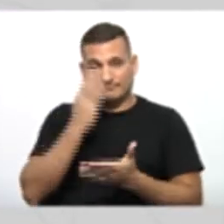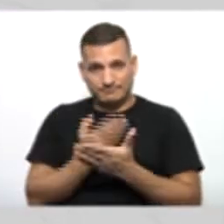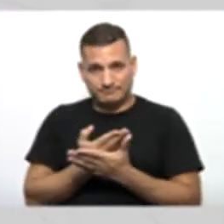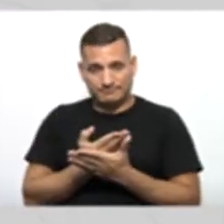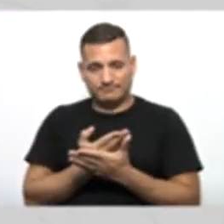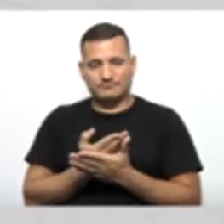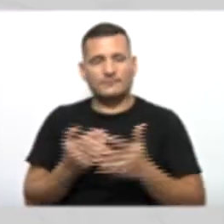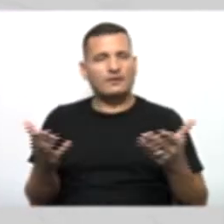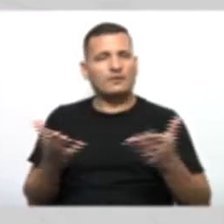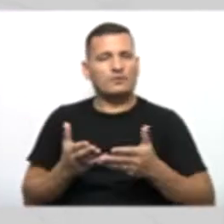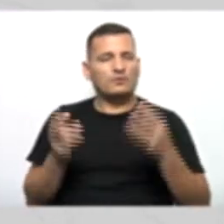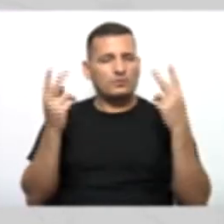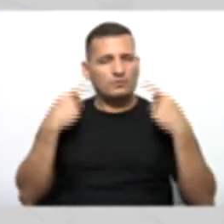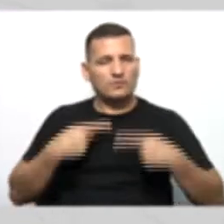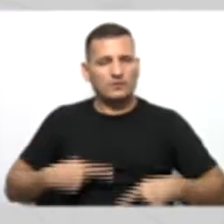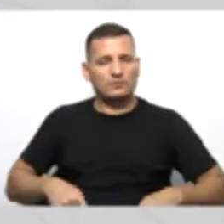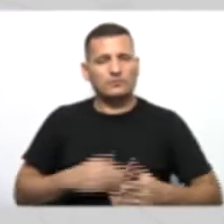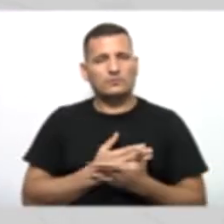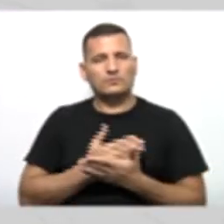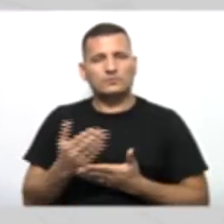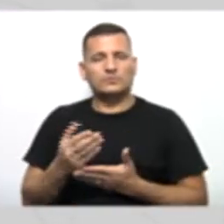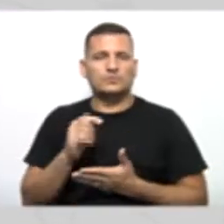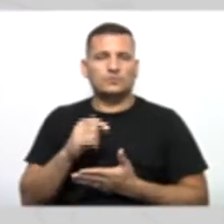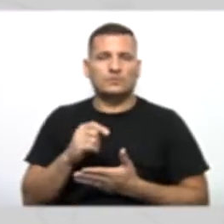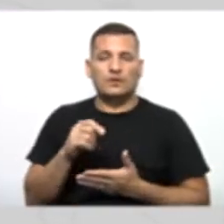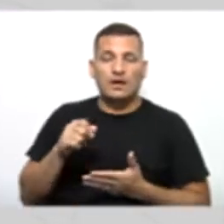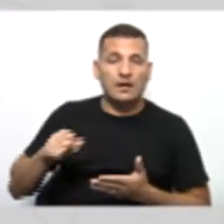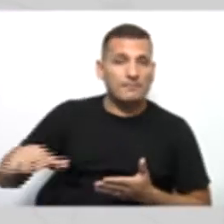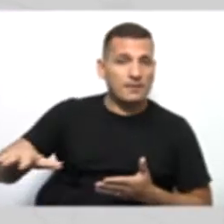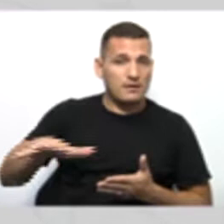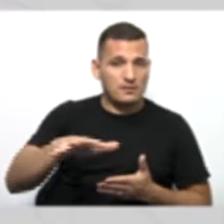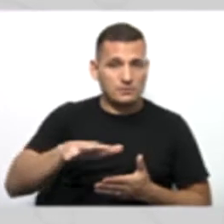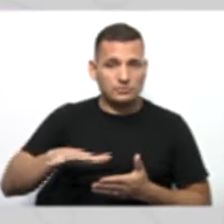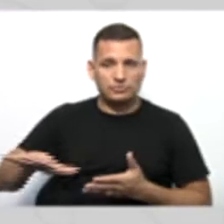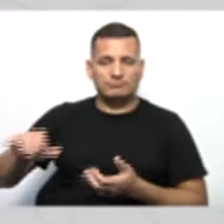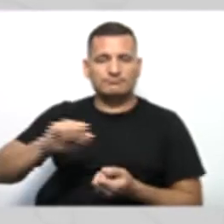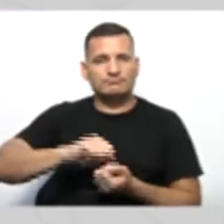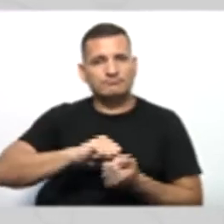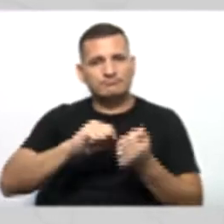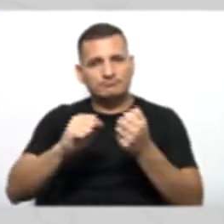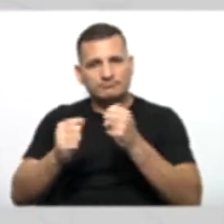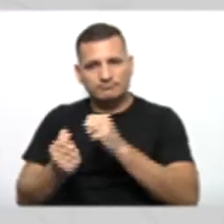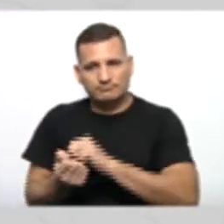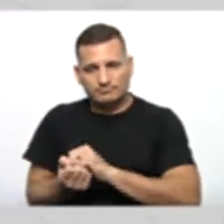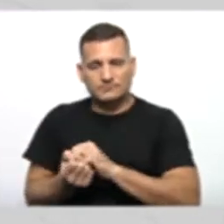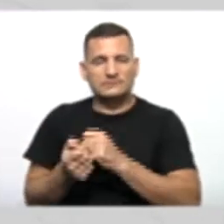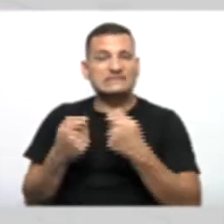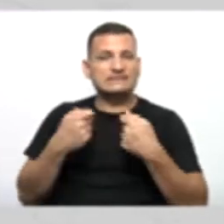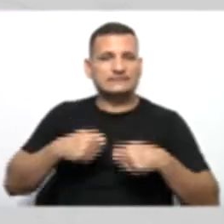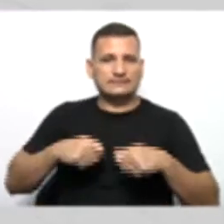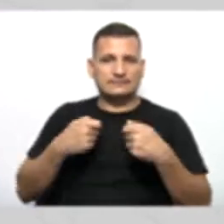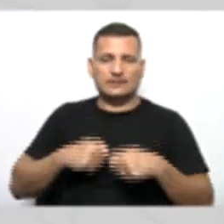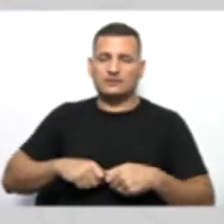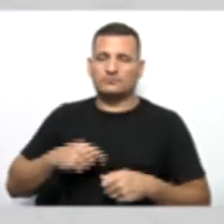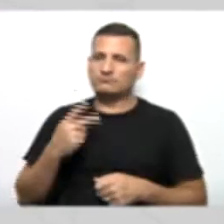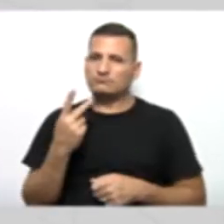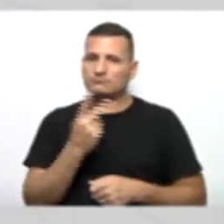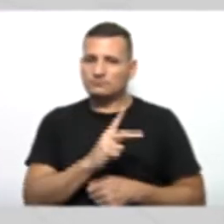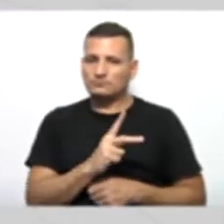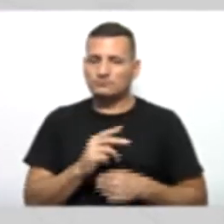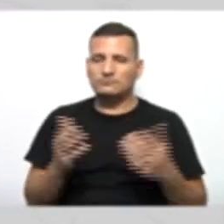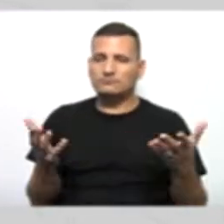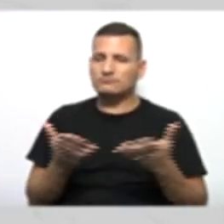começou a moldar o ambiente, adaptar o meio ambiente às necessidades dele. Agora o homem